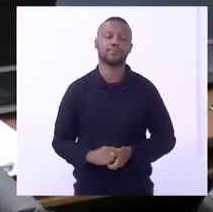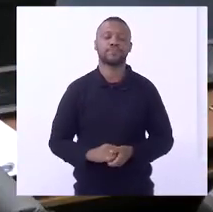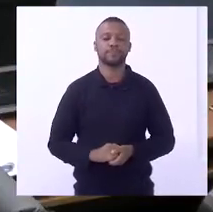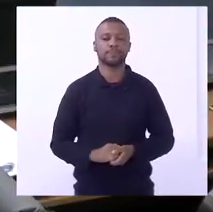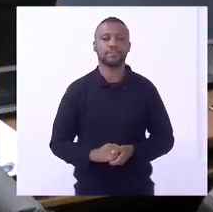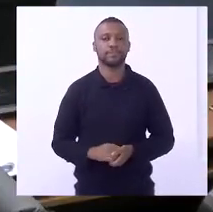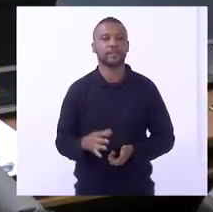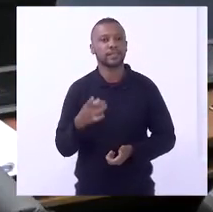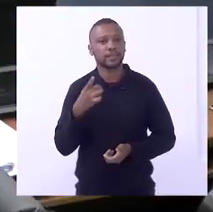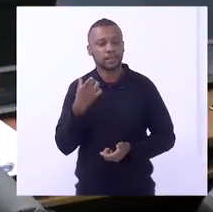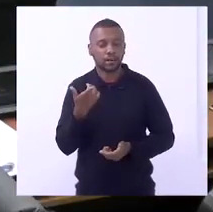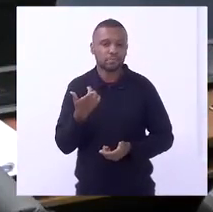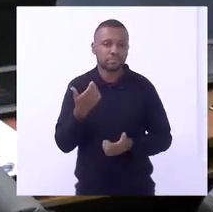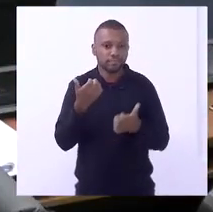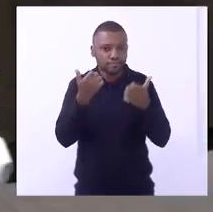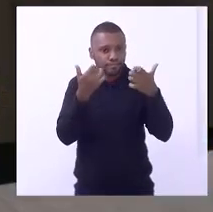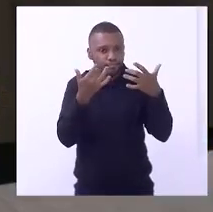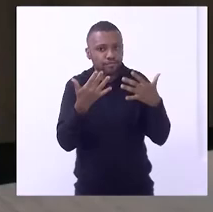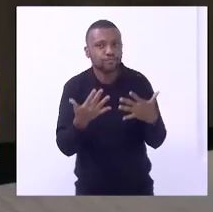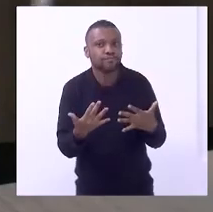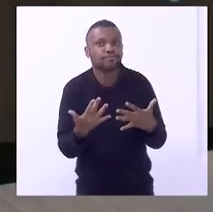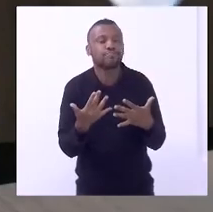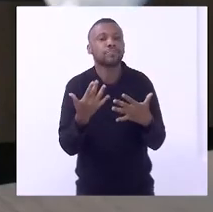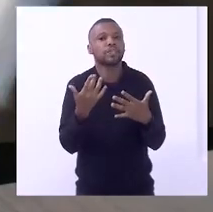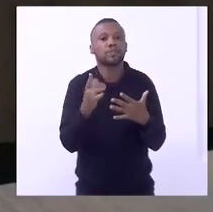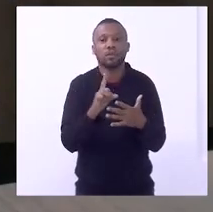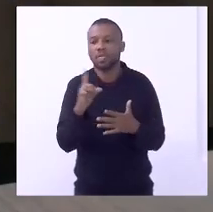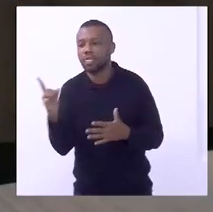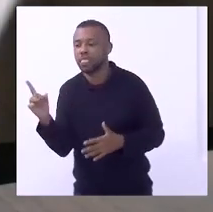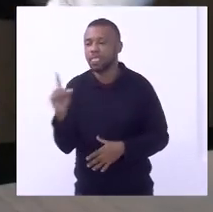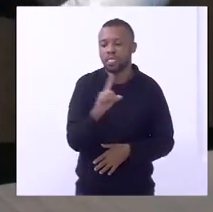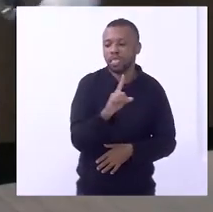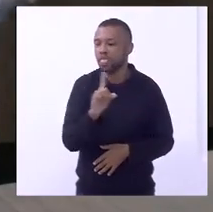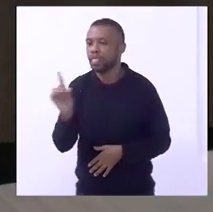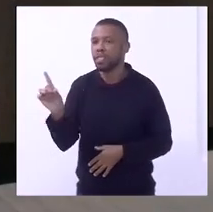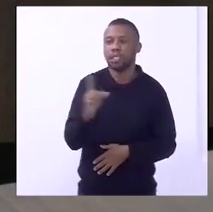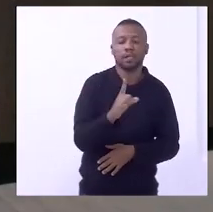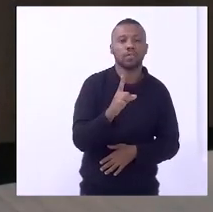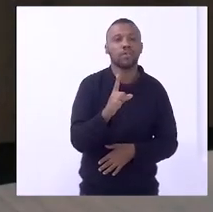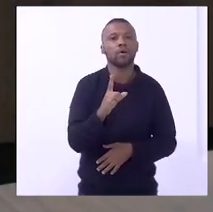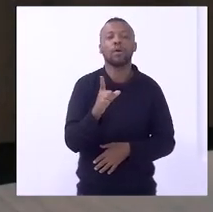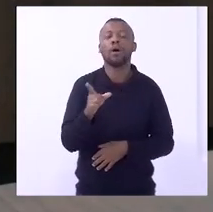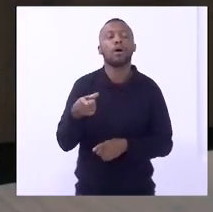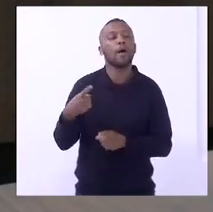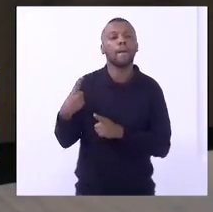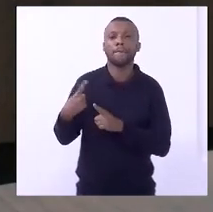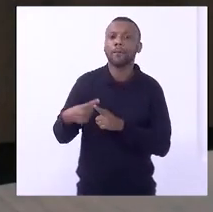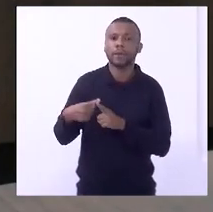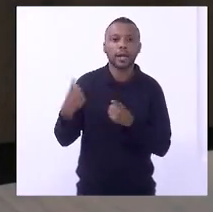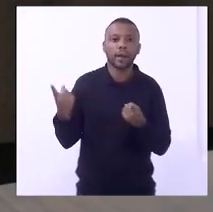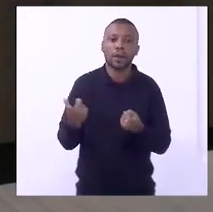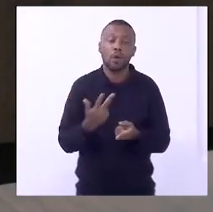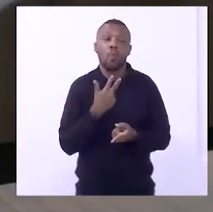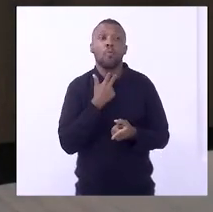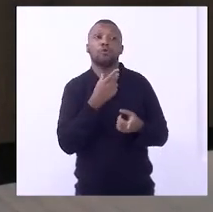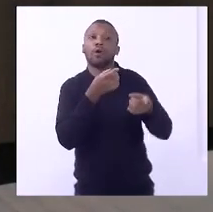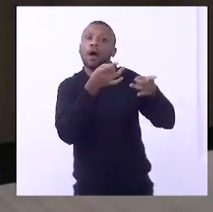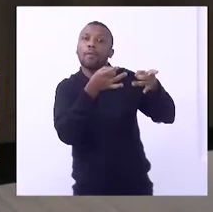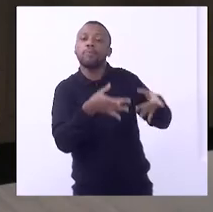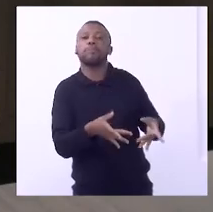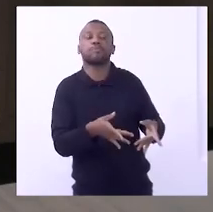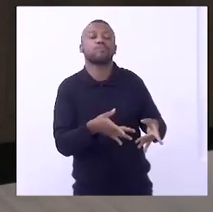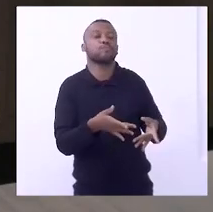Eu estava exatamente a dois... Eu estou indo e voltando, senhor presidente, porque eu não posso abandonar o vosso irmão. Eu